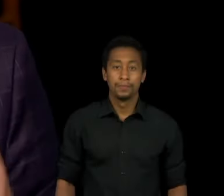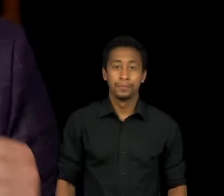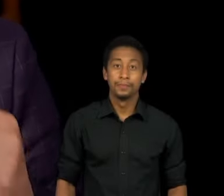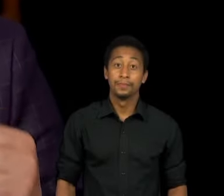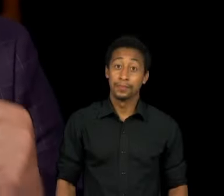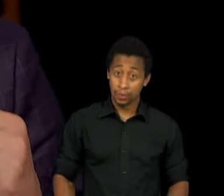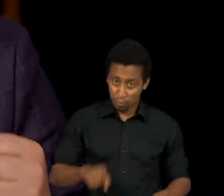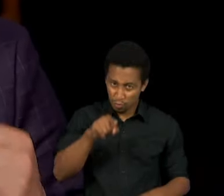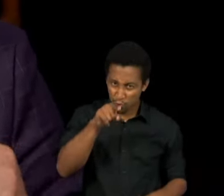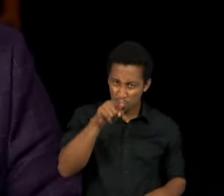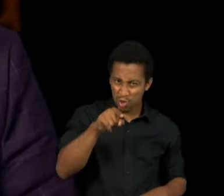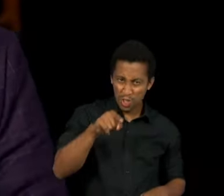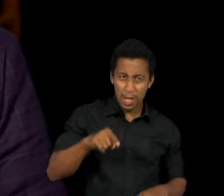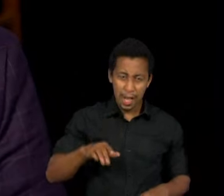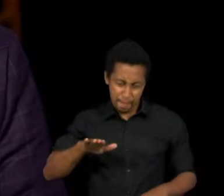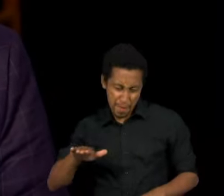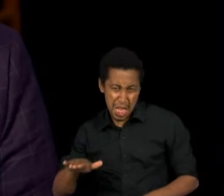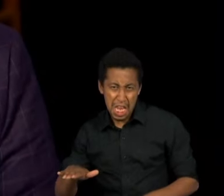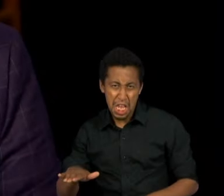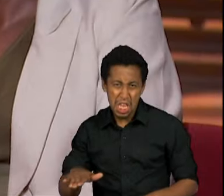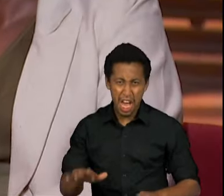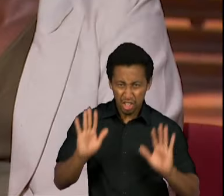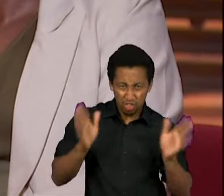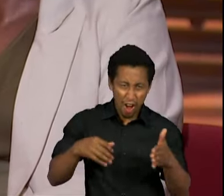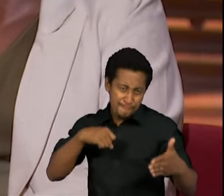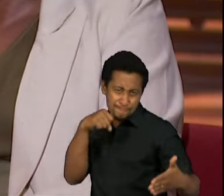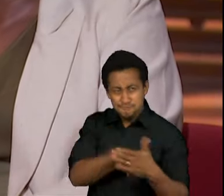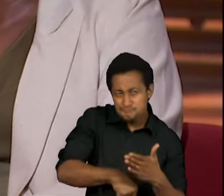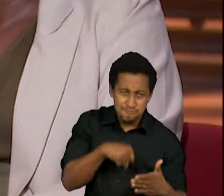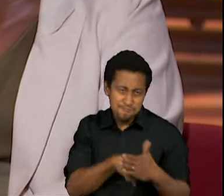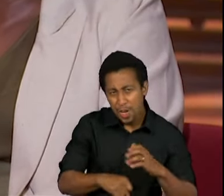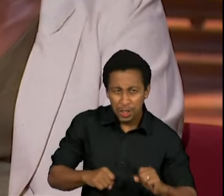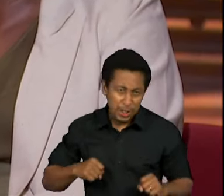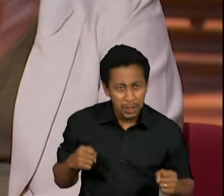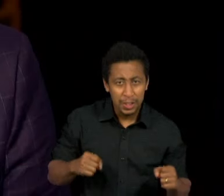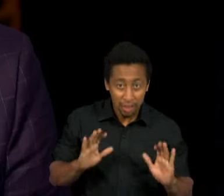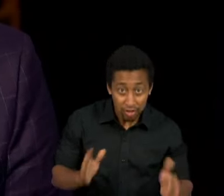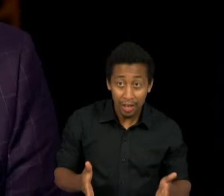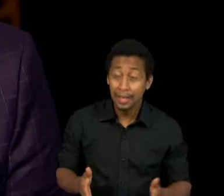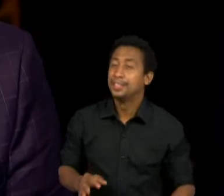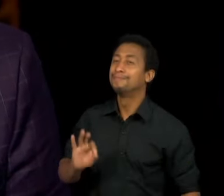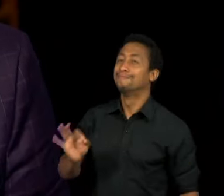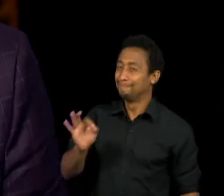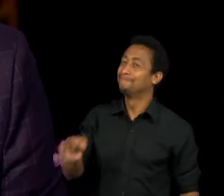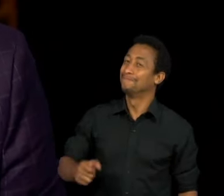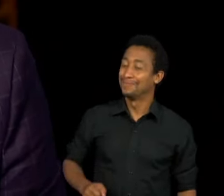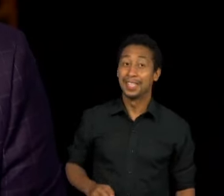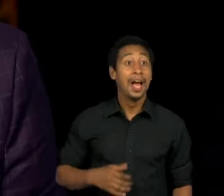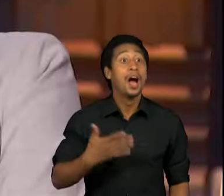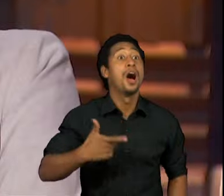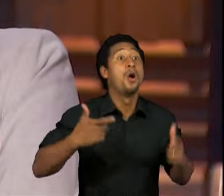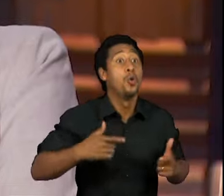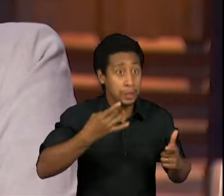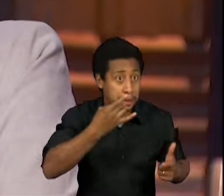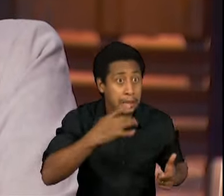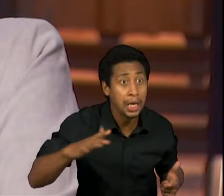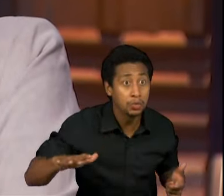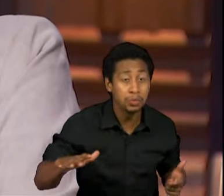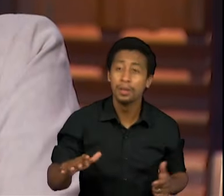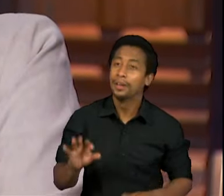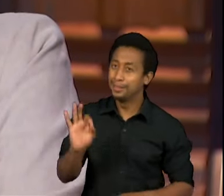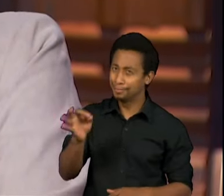era TVs tinha assim desde criança era já em Santos entanto